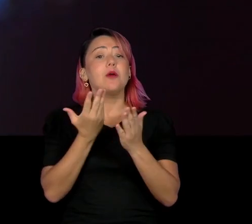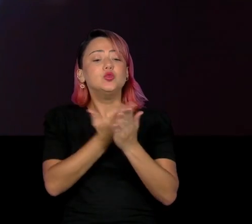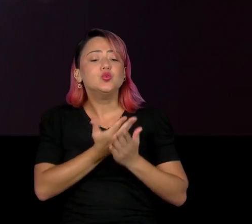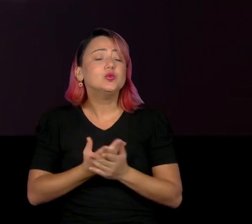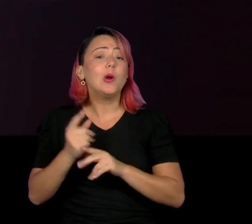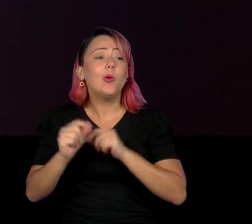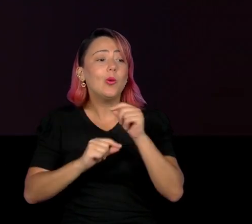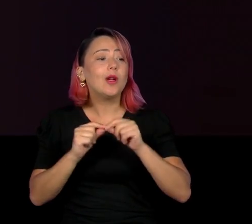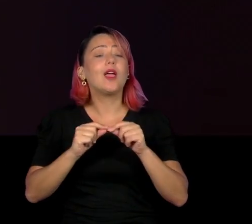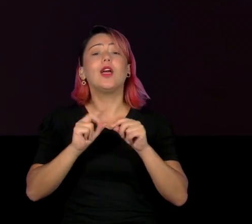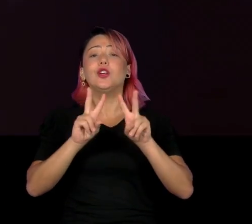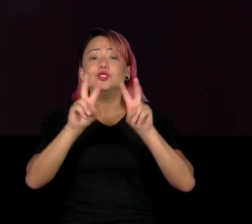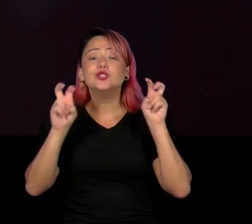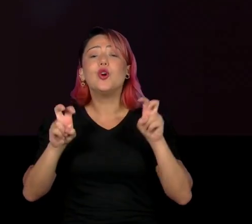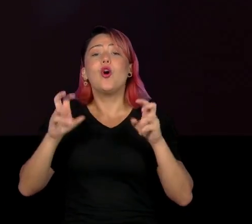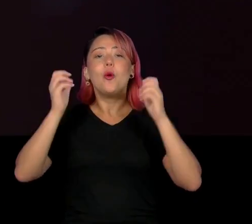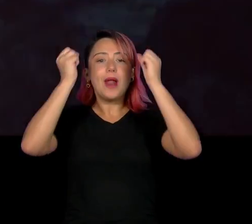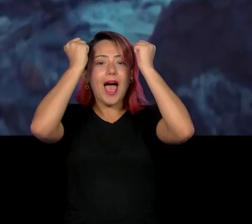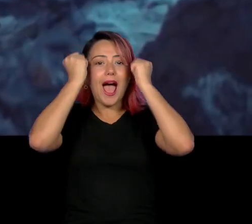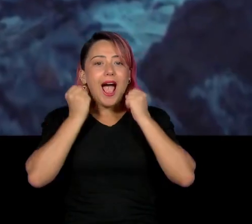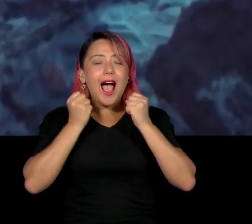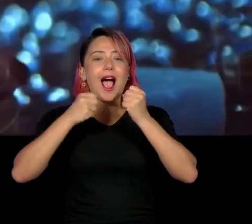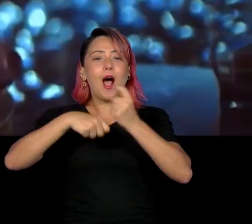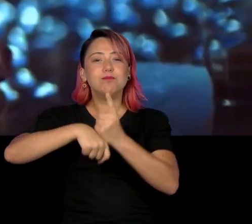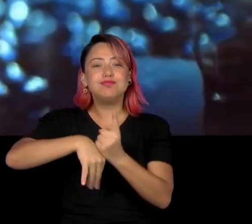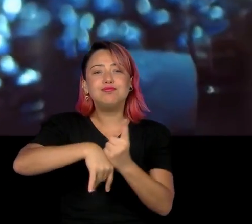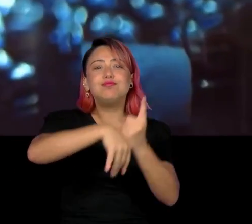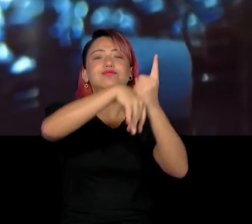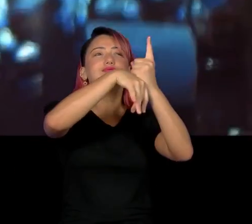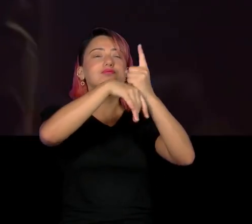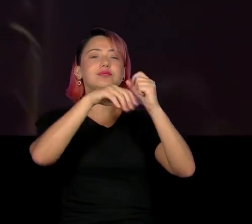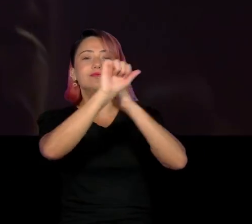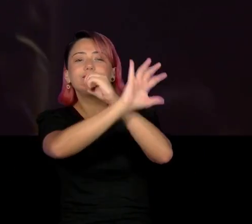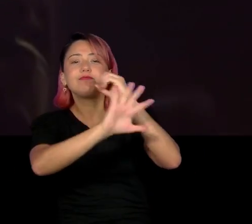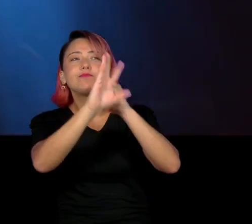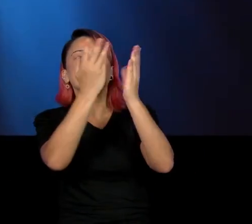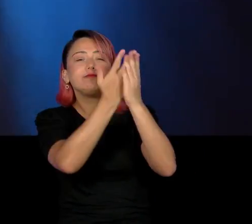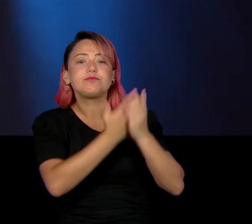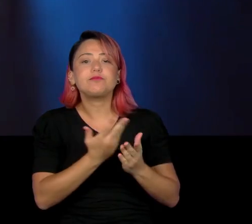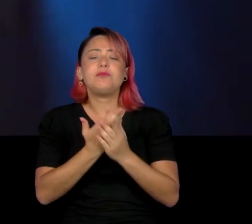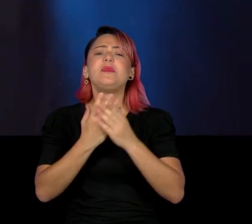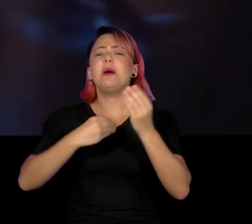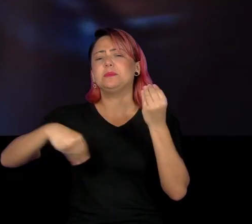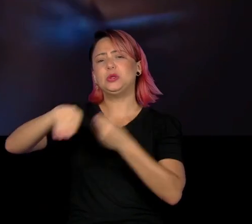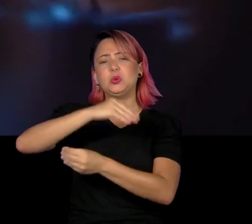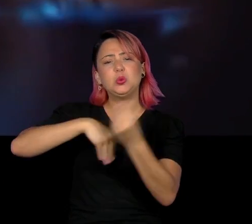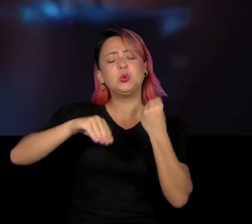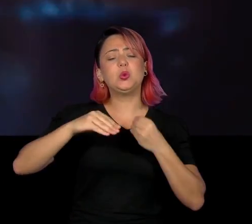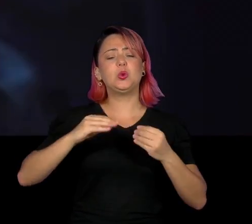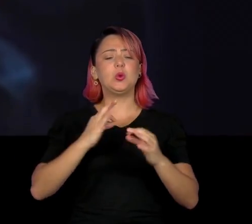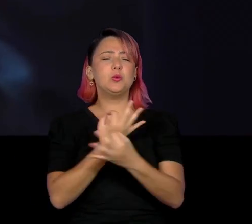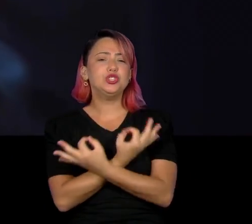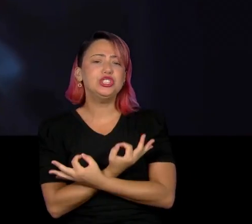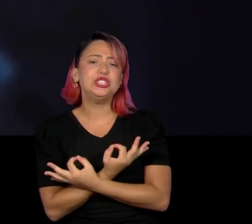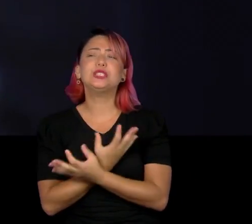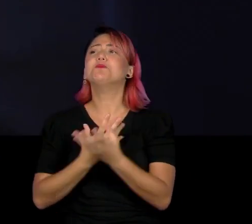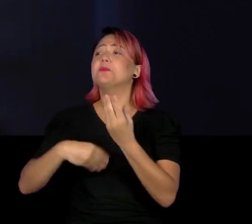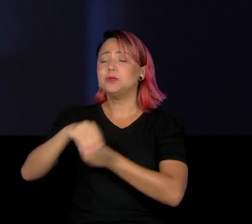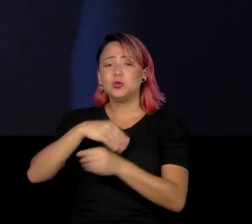enfim, as leituras que eu faço, as meditações, e misturo tudo, candomblé com budismo,